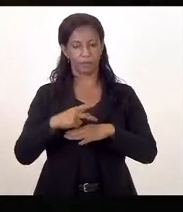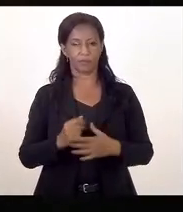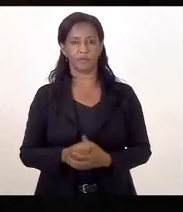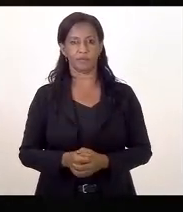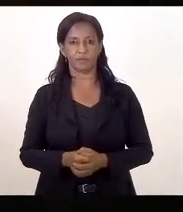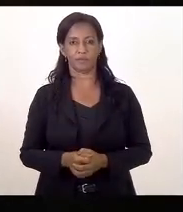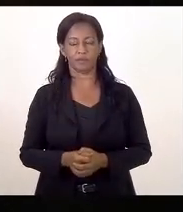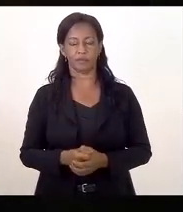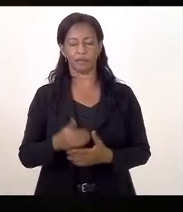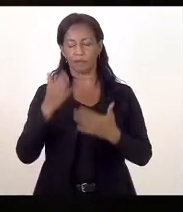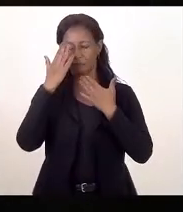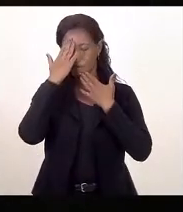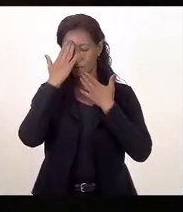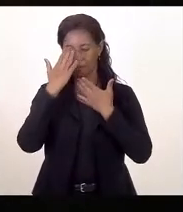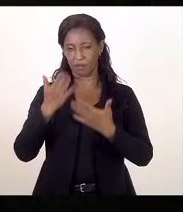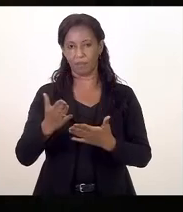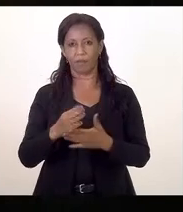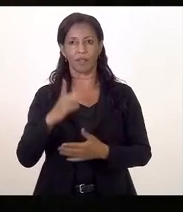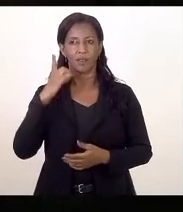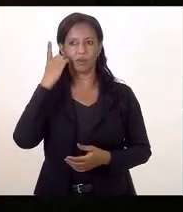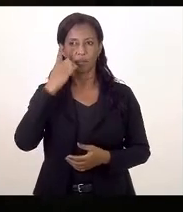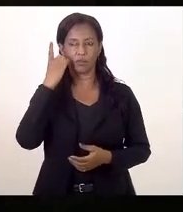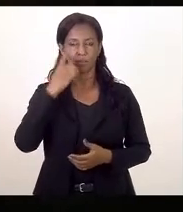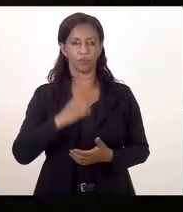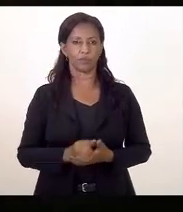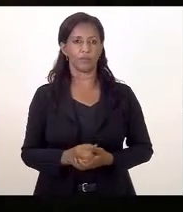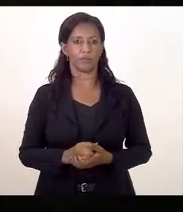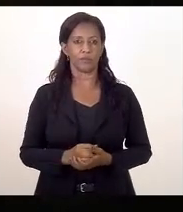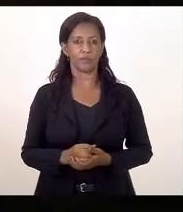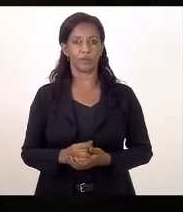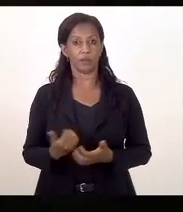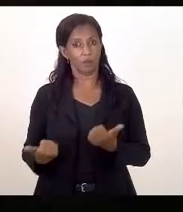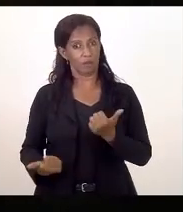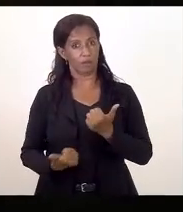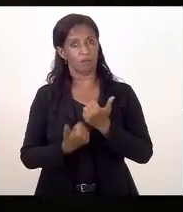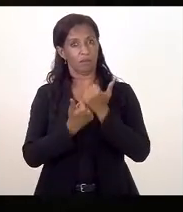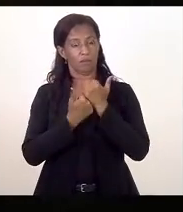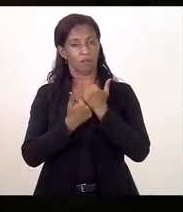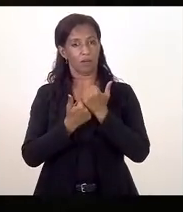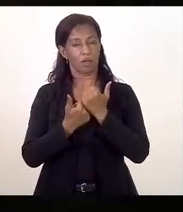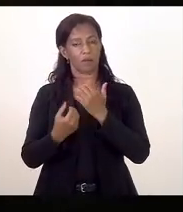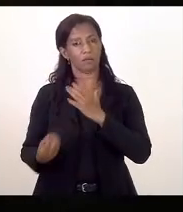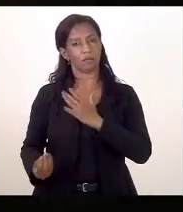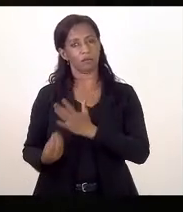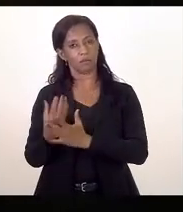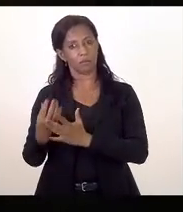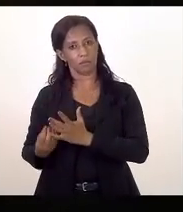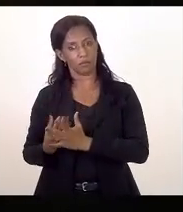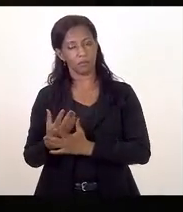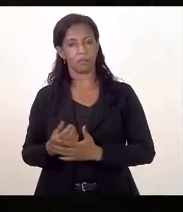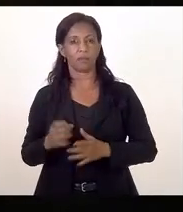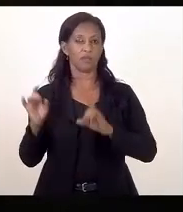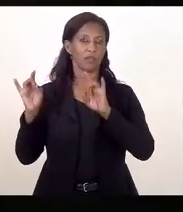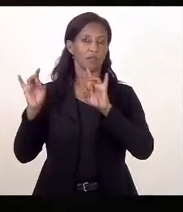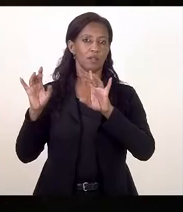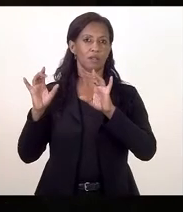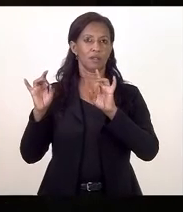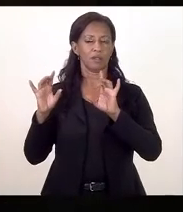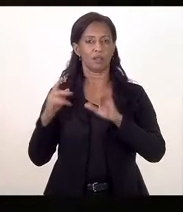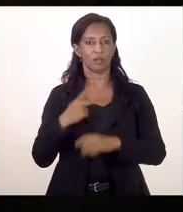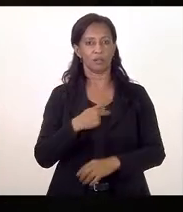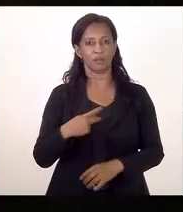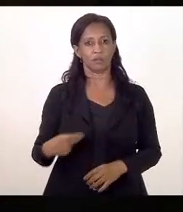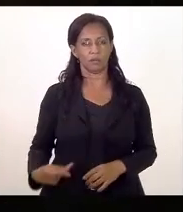eu quero aqui agradecer aos deputados e deputadas que apoiaram essa iniciativa, em especial ao nosso